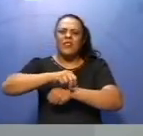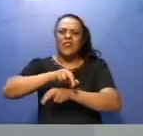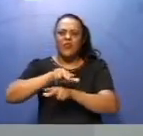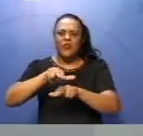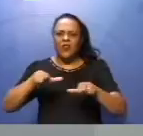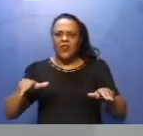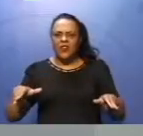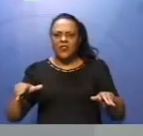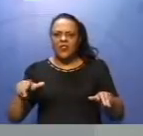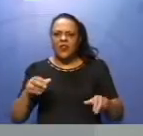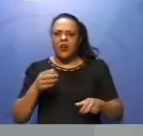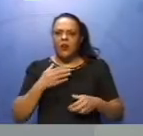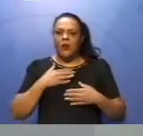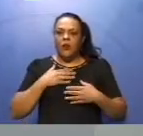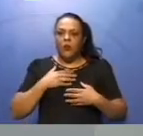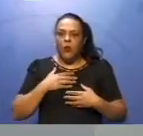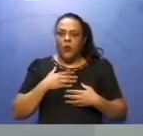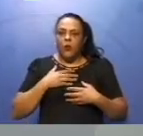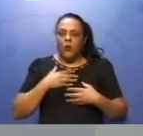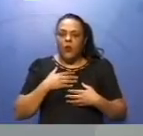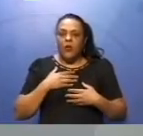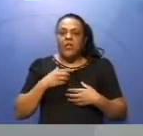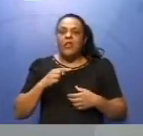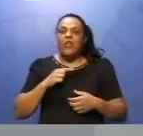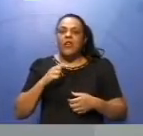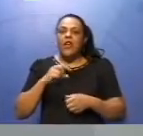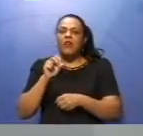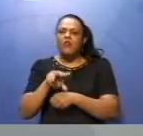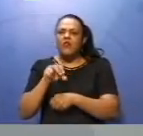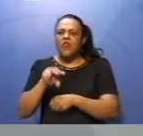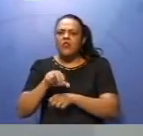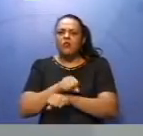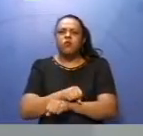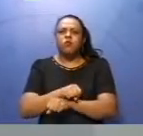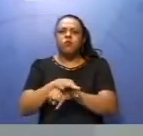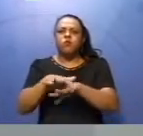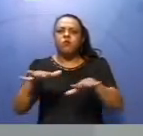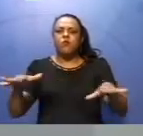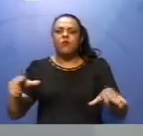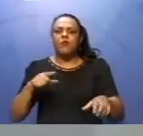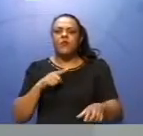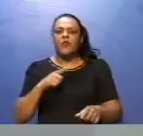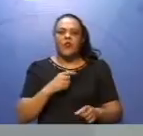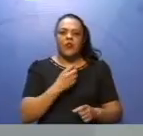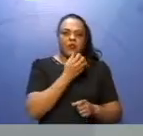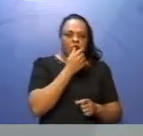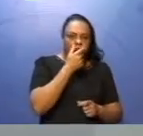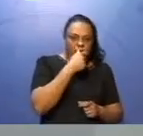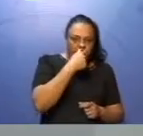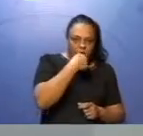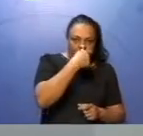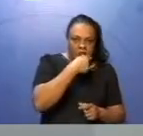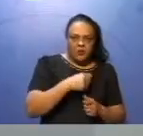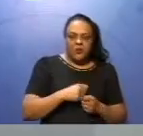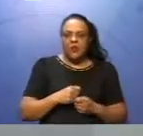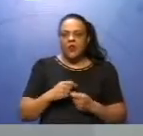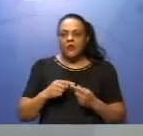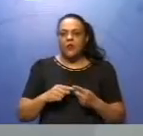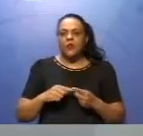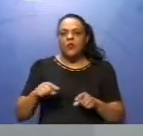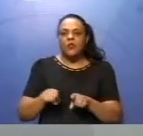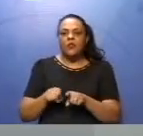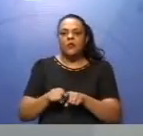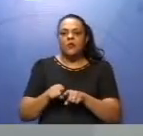respiratórias que são transmitidas por vírus. Então nós vamos falar sobre o resfriado, a gripe e a